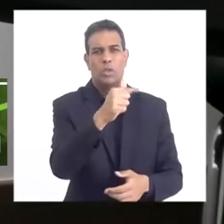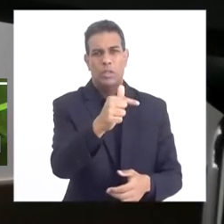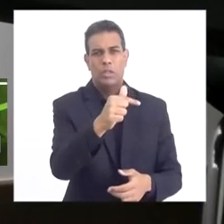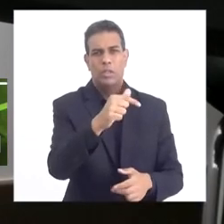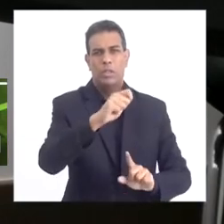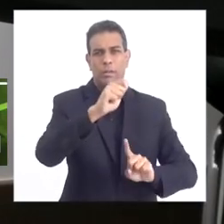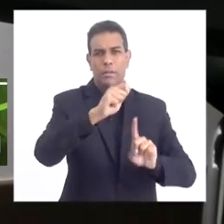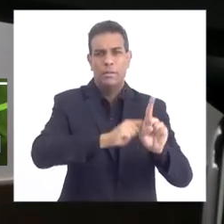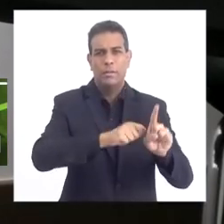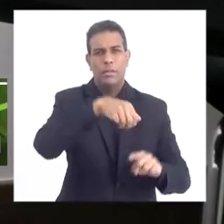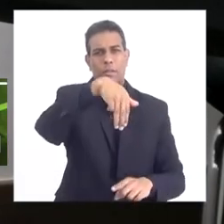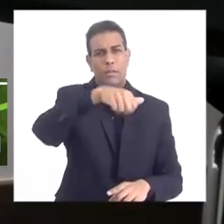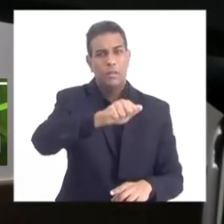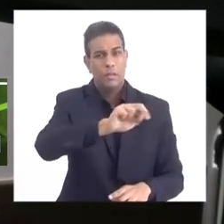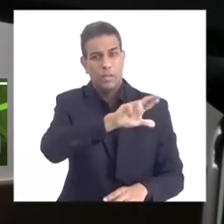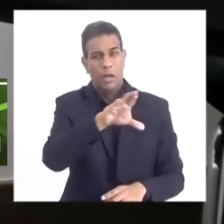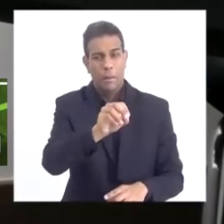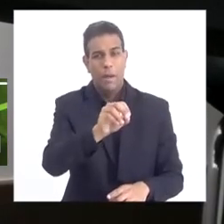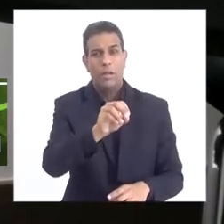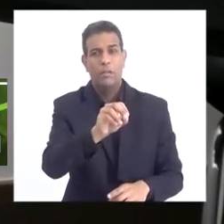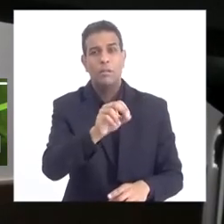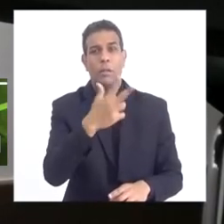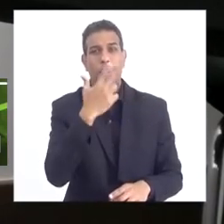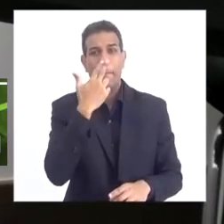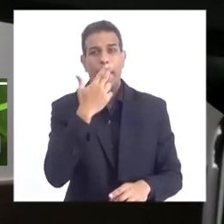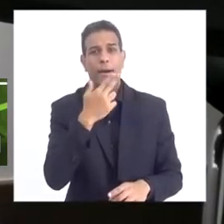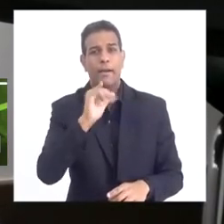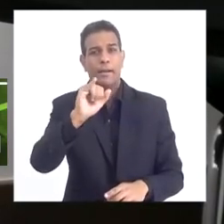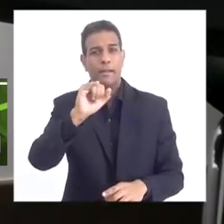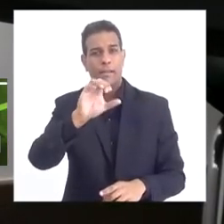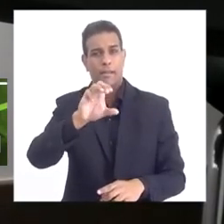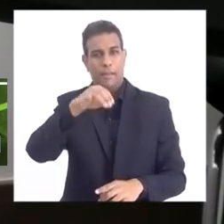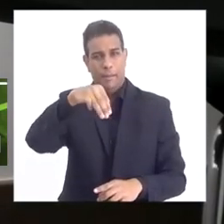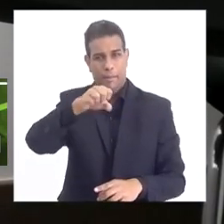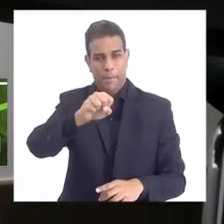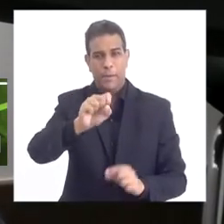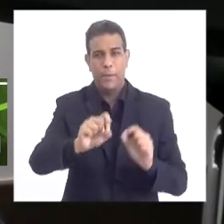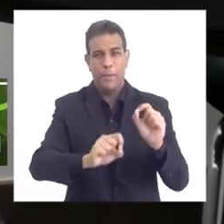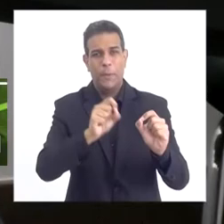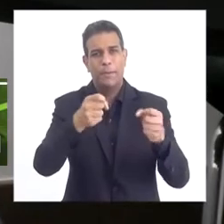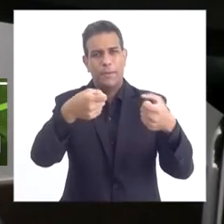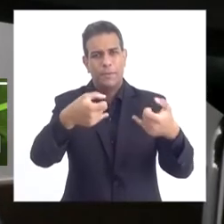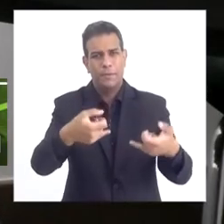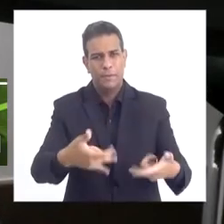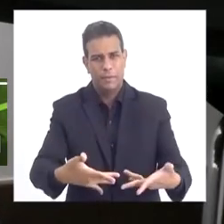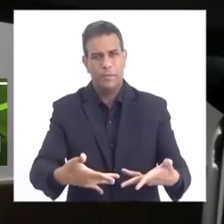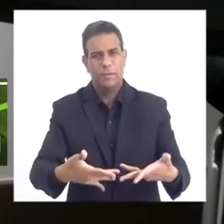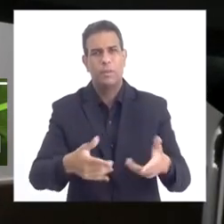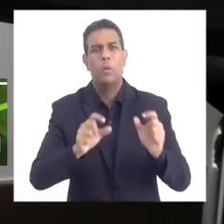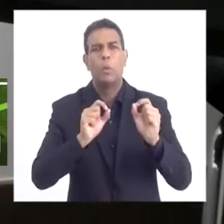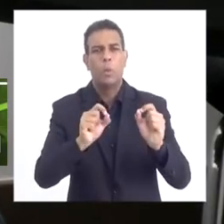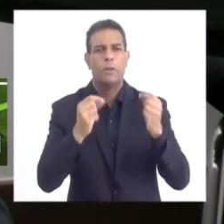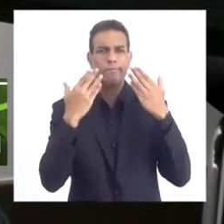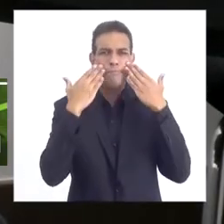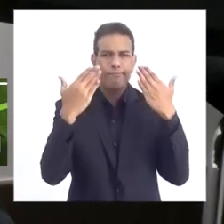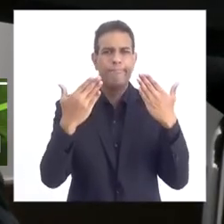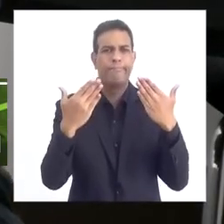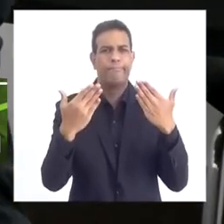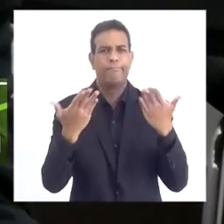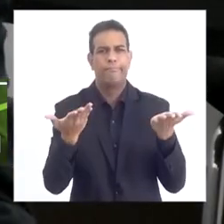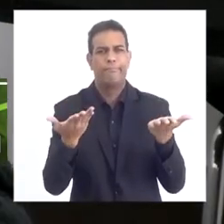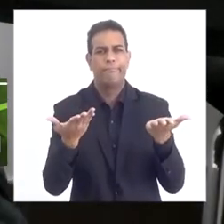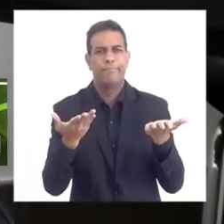março. E nós tivemos de ICMS, como o senhor já aqui assinalou, as